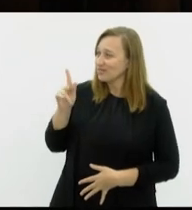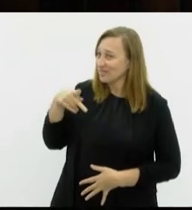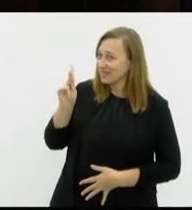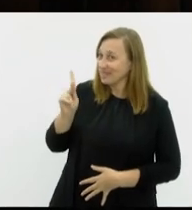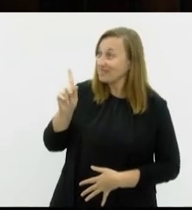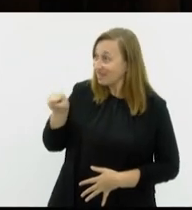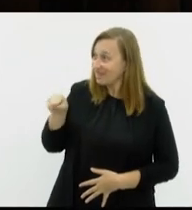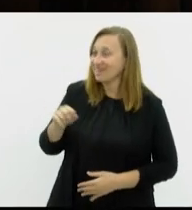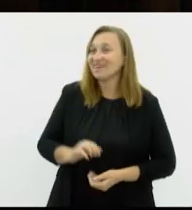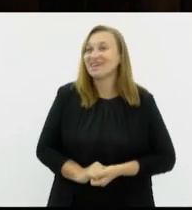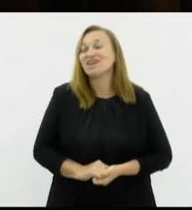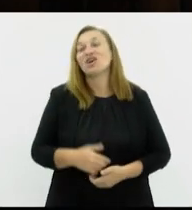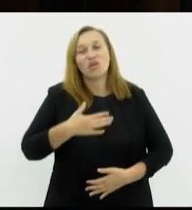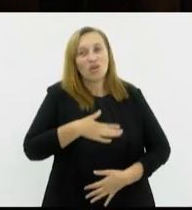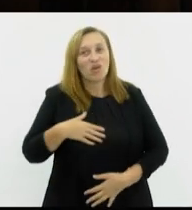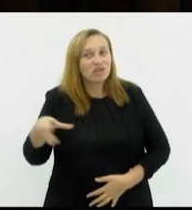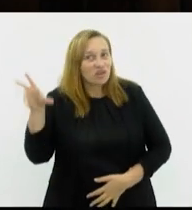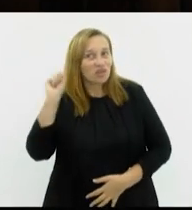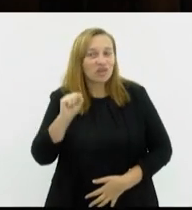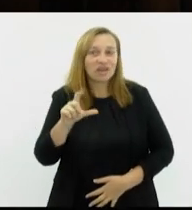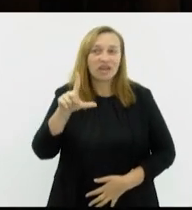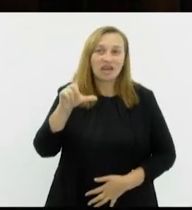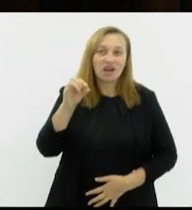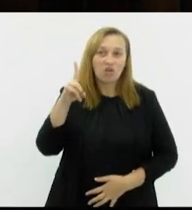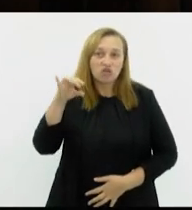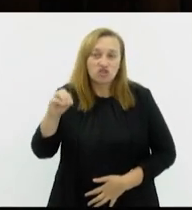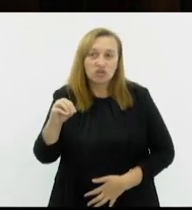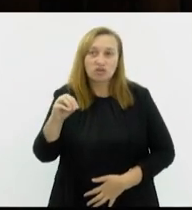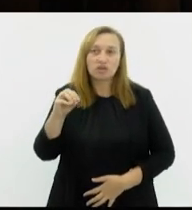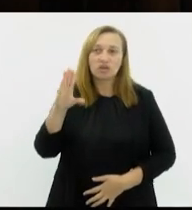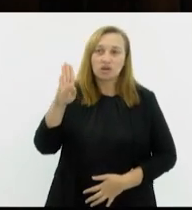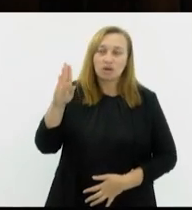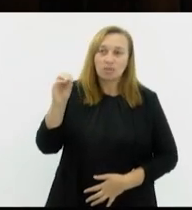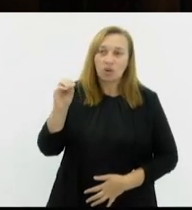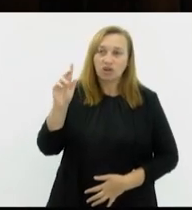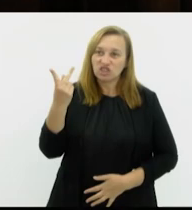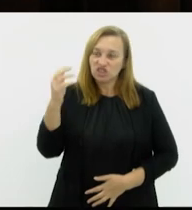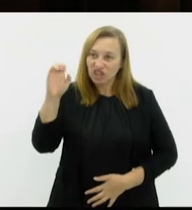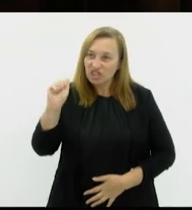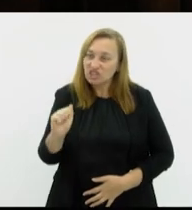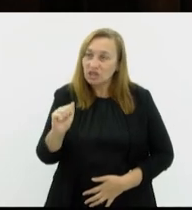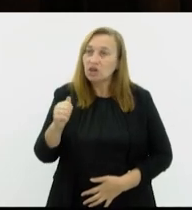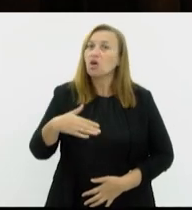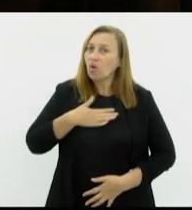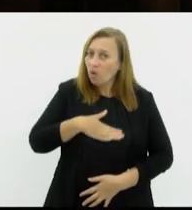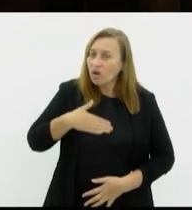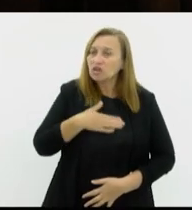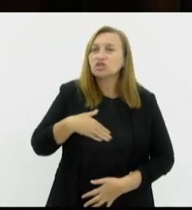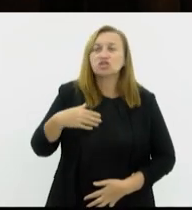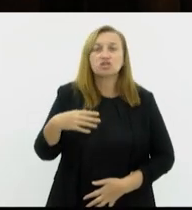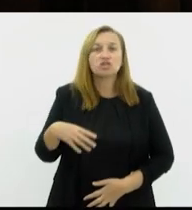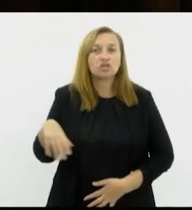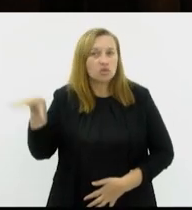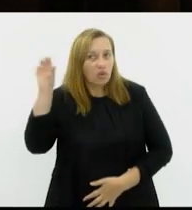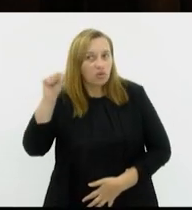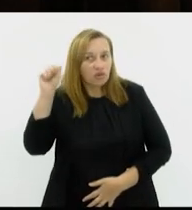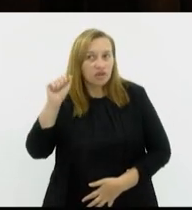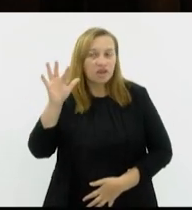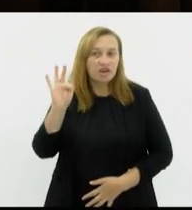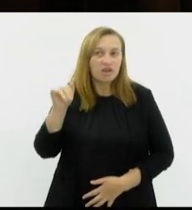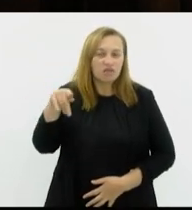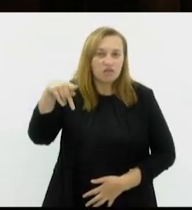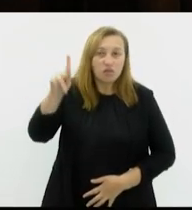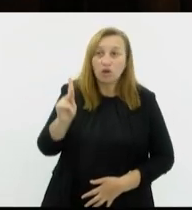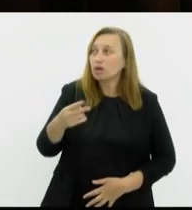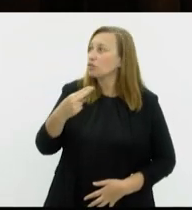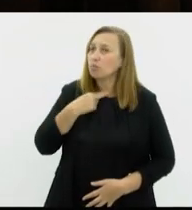funk. Gosto de ouvir um Claudinho Buchecha. Eu gosto de ouvir muita música do funk, mas assim, não dá para ser